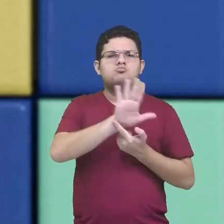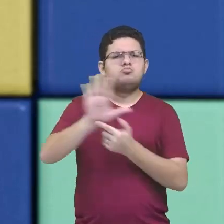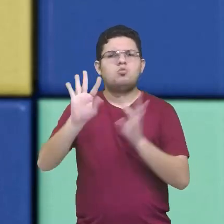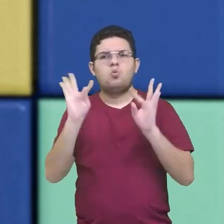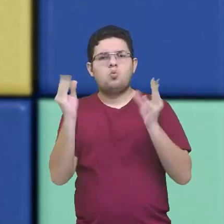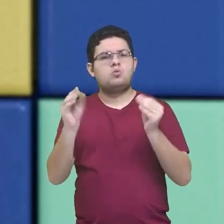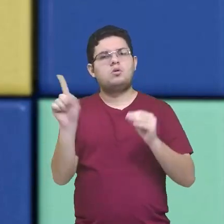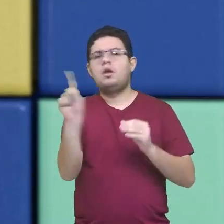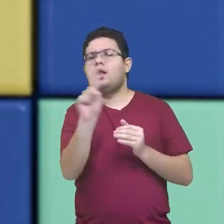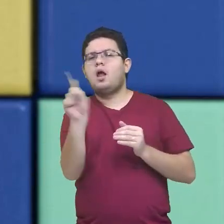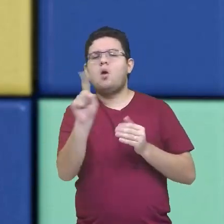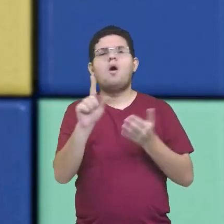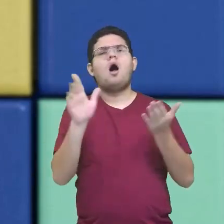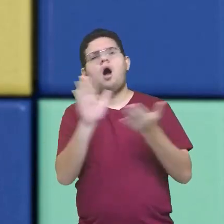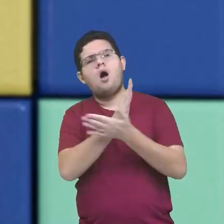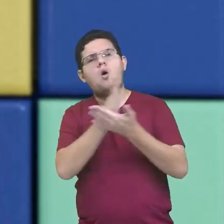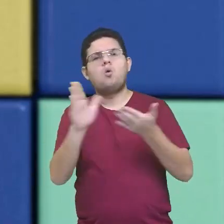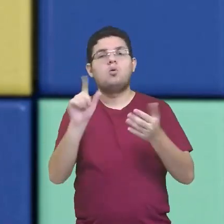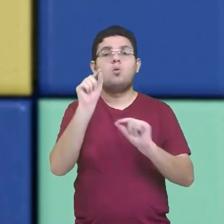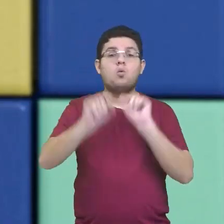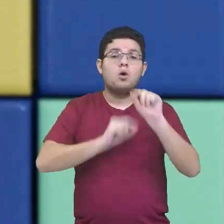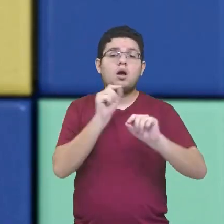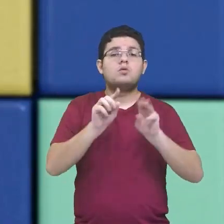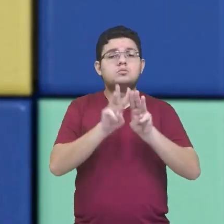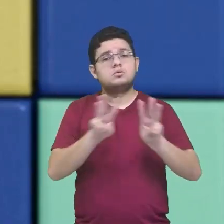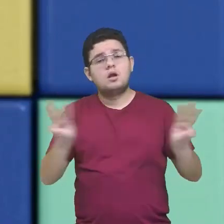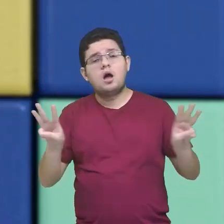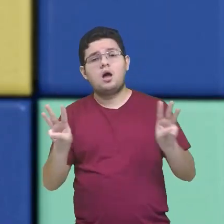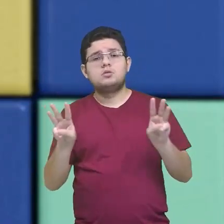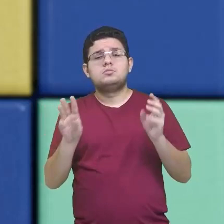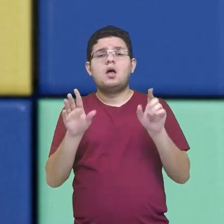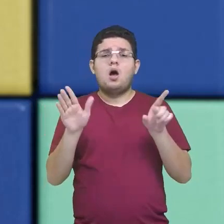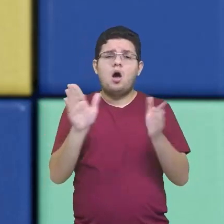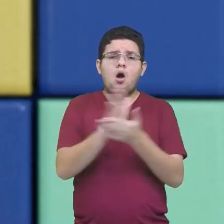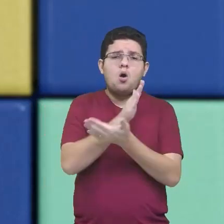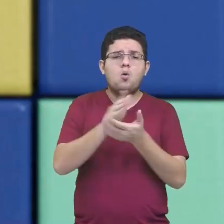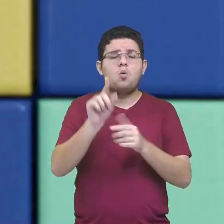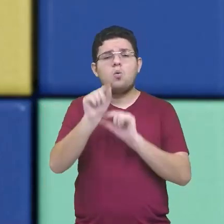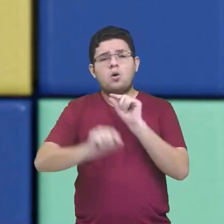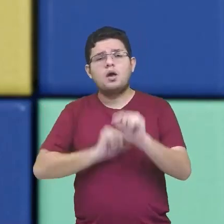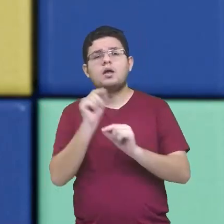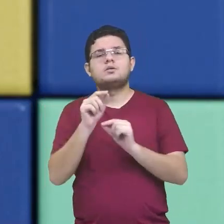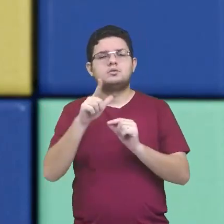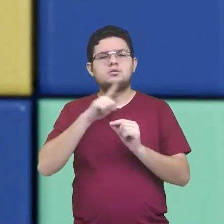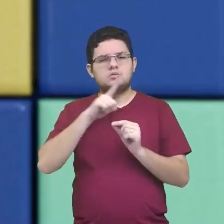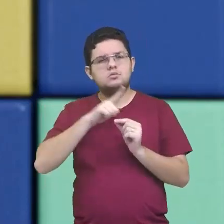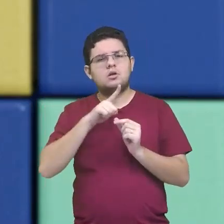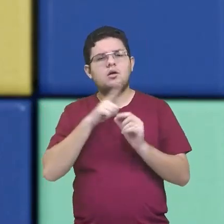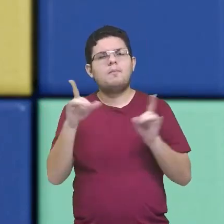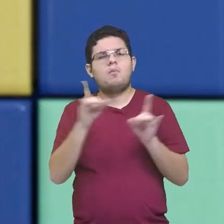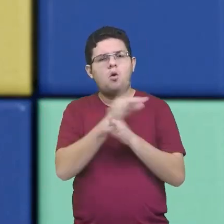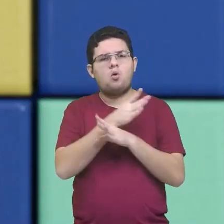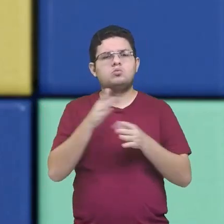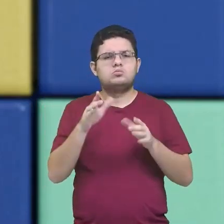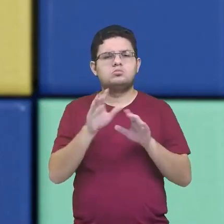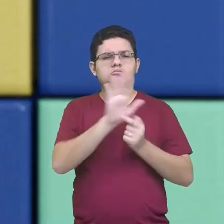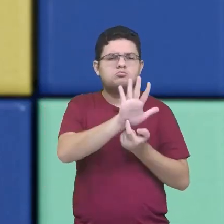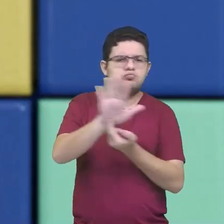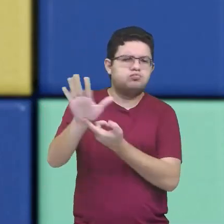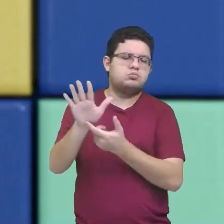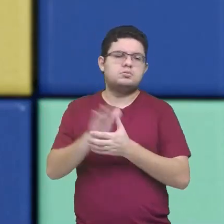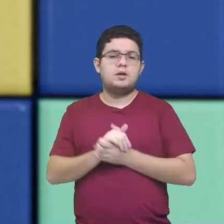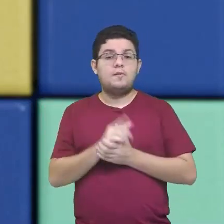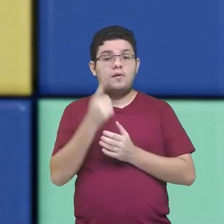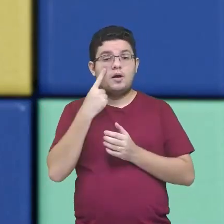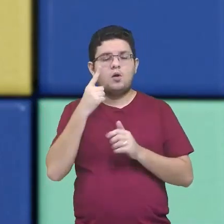mostrar o site, outras a gente vai explorar algumas dessas exposições, tá bom? Então vamos dar uma olhadinha aí, o